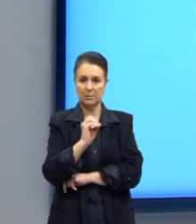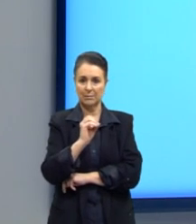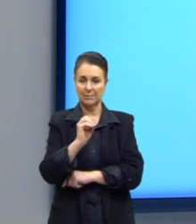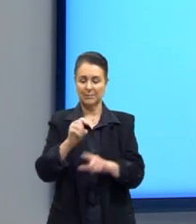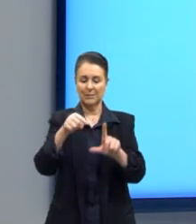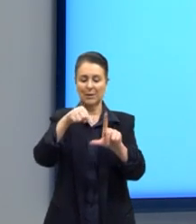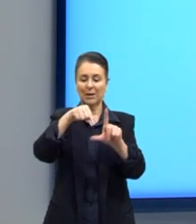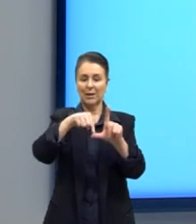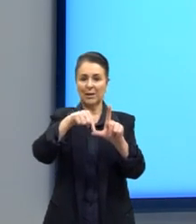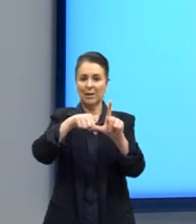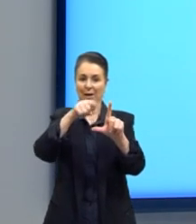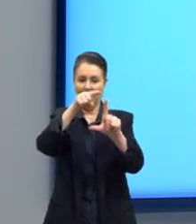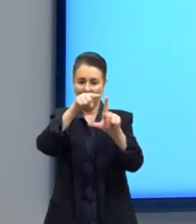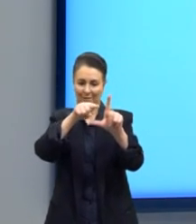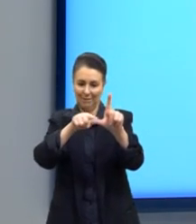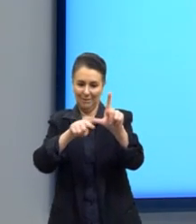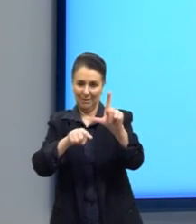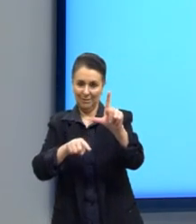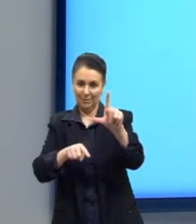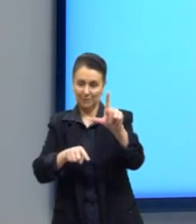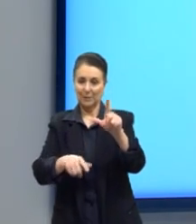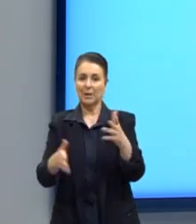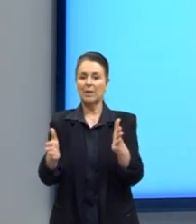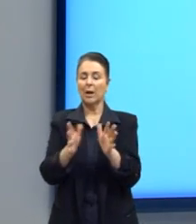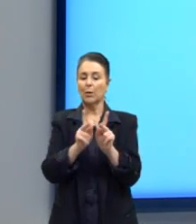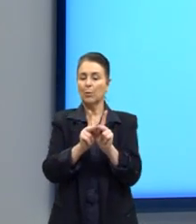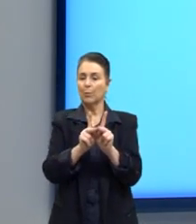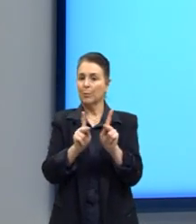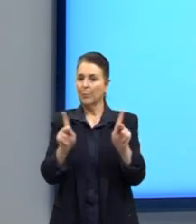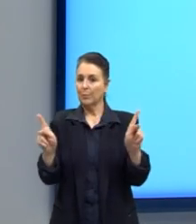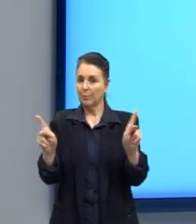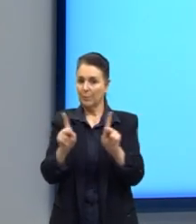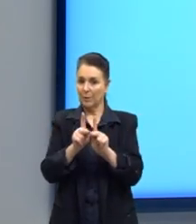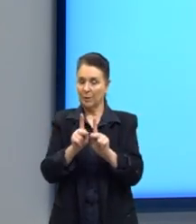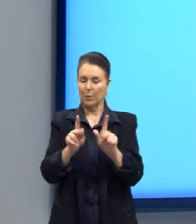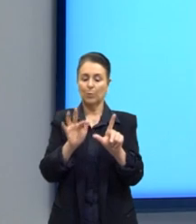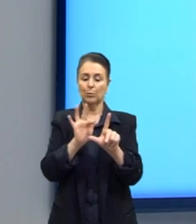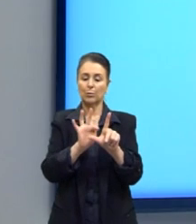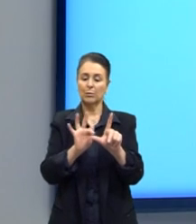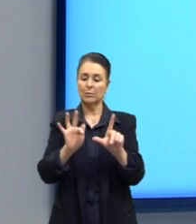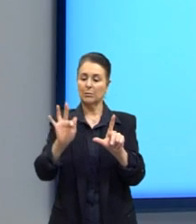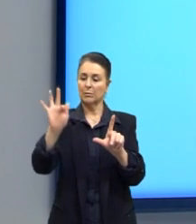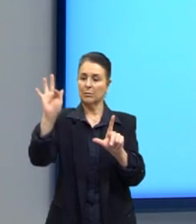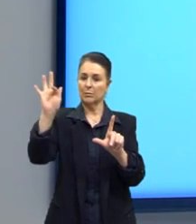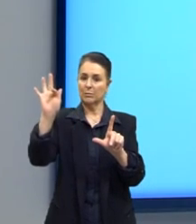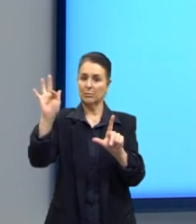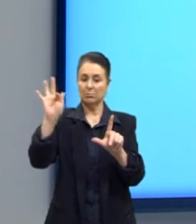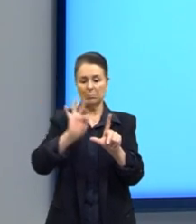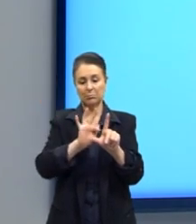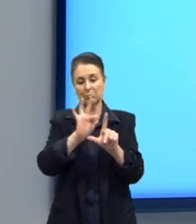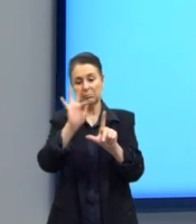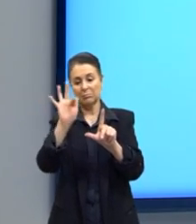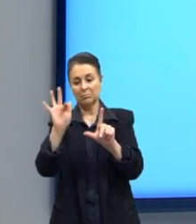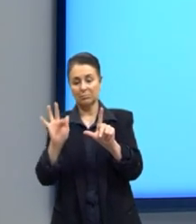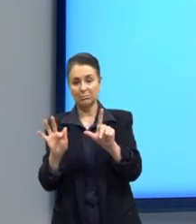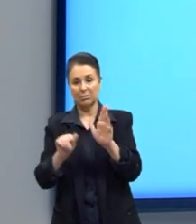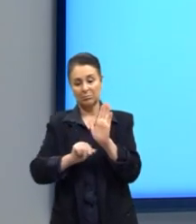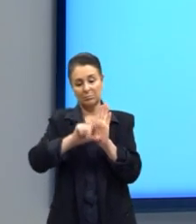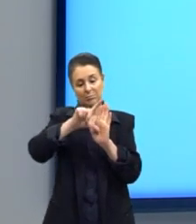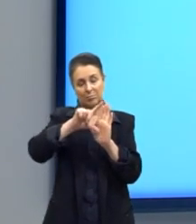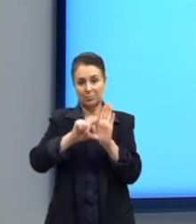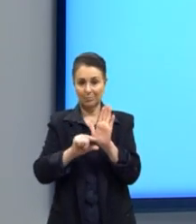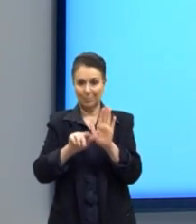a imagem nós temos períodos então em que a função é crescente outros períodos a função é decrescente né